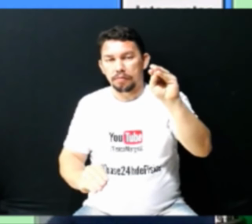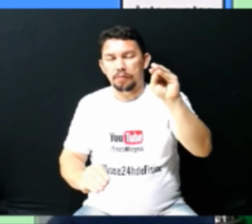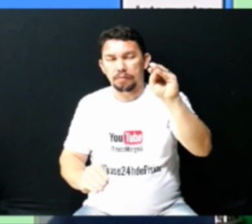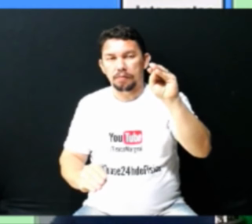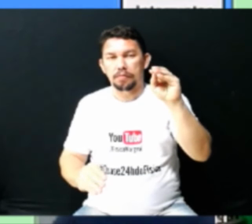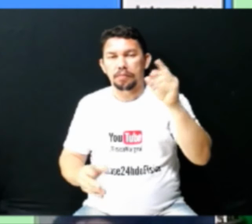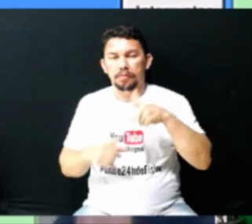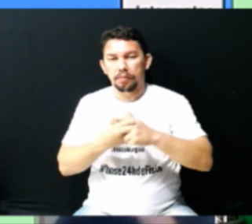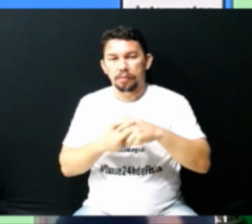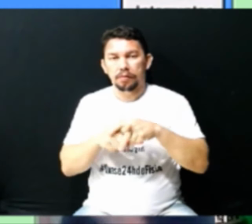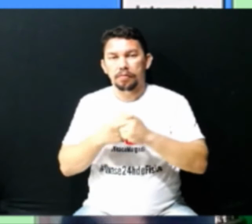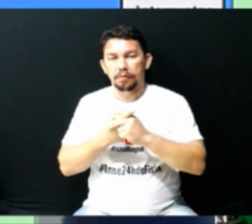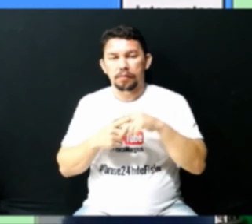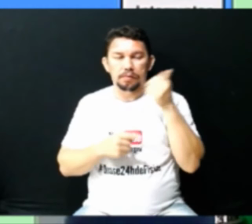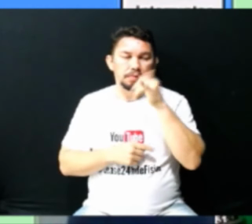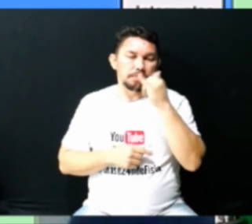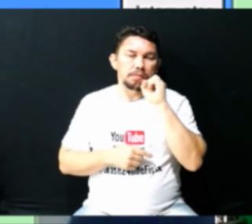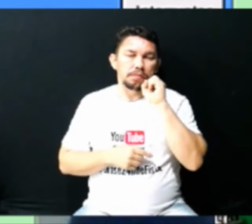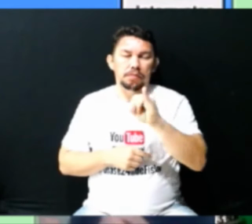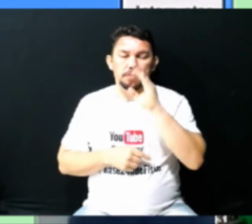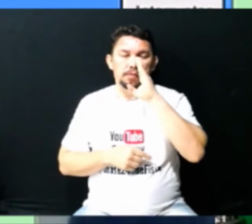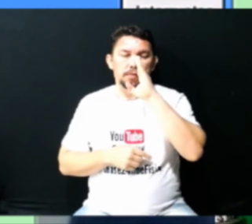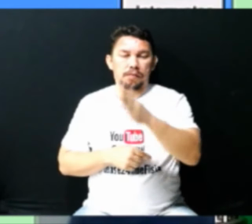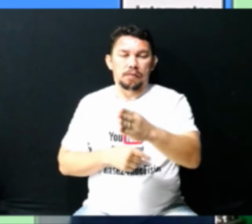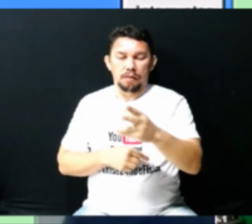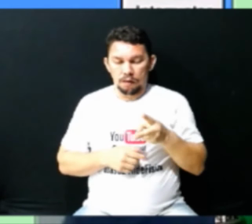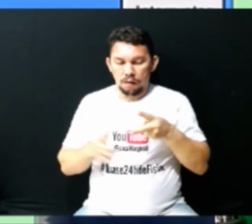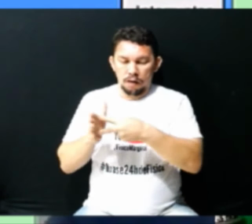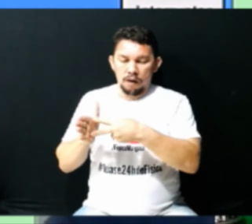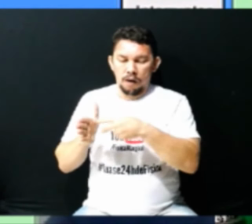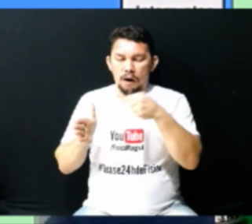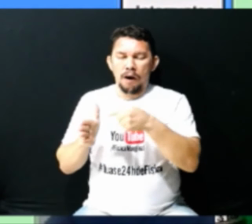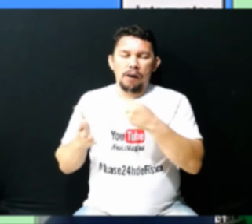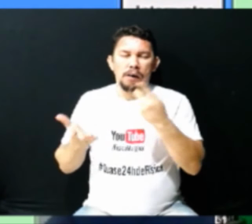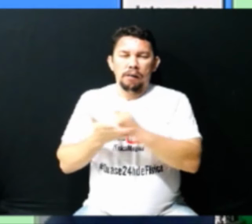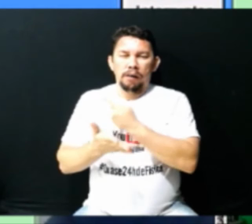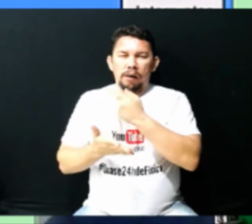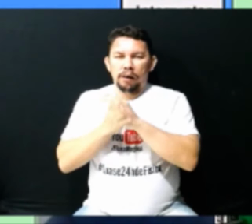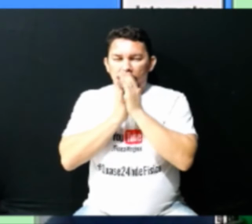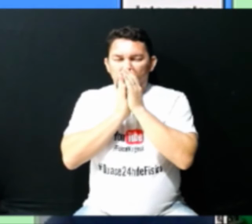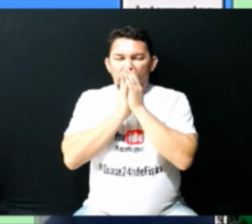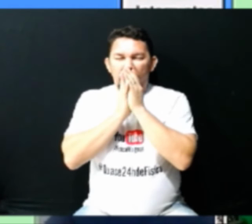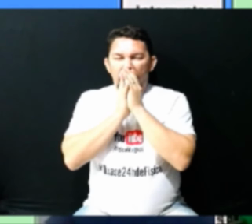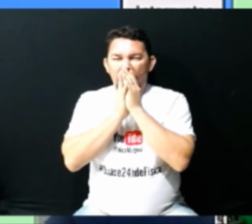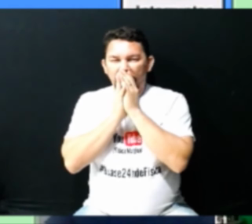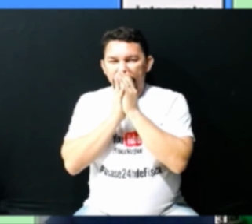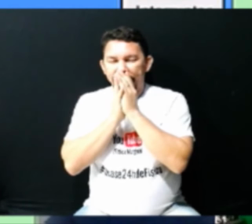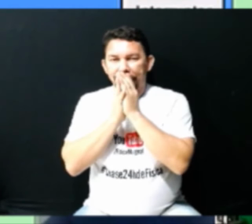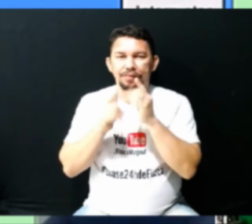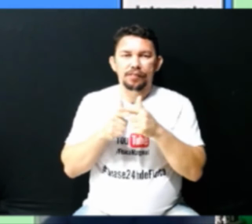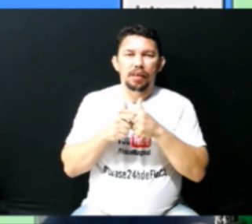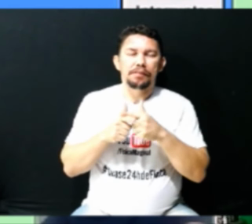para medir corrente. Se você for direto na tomada e colocar, você vai provocar um curto-circuito, que foi o que eu acabei de fazer